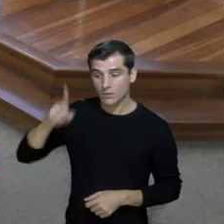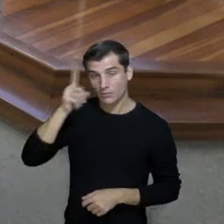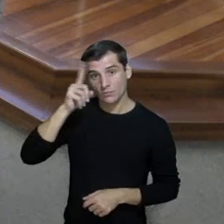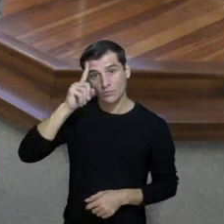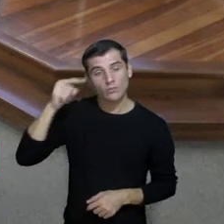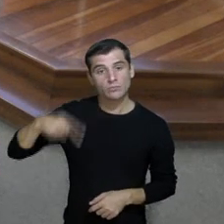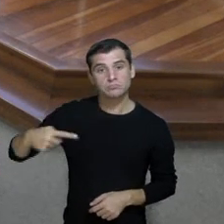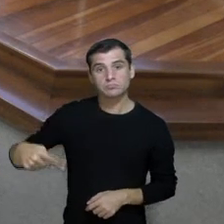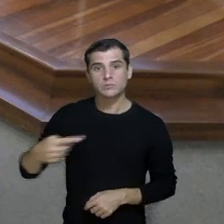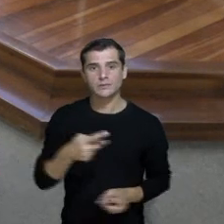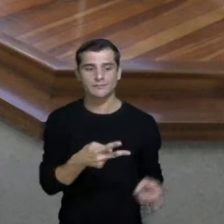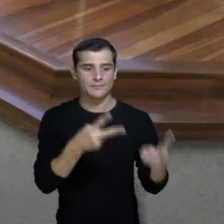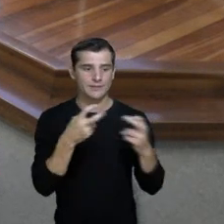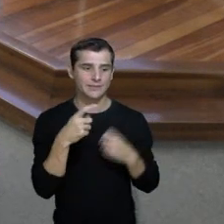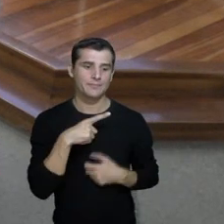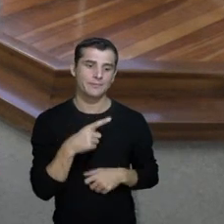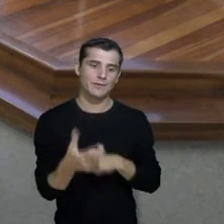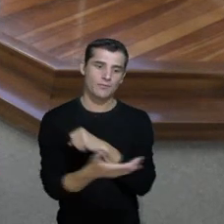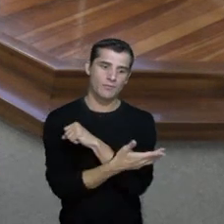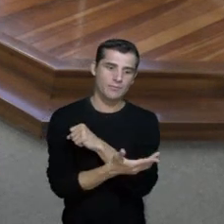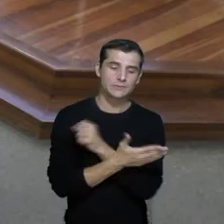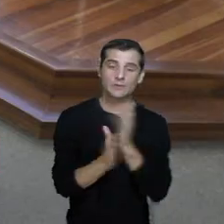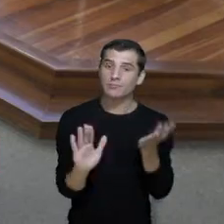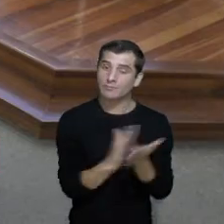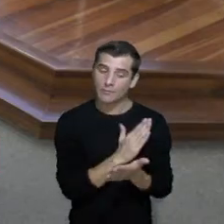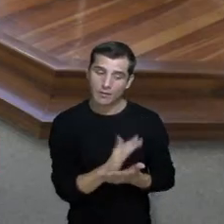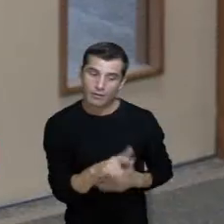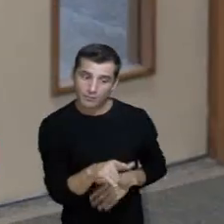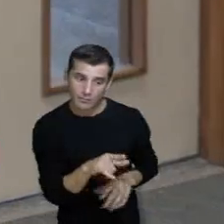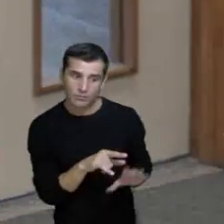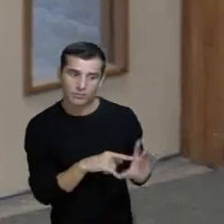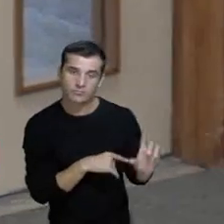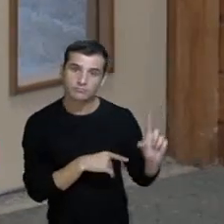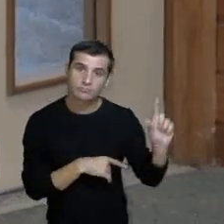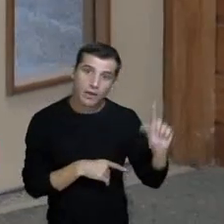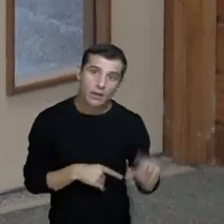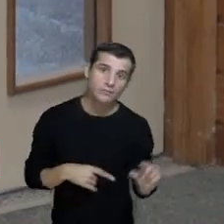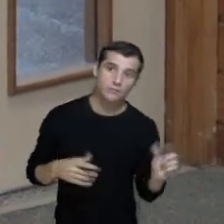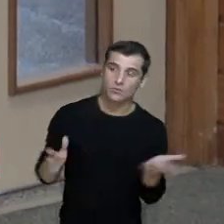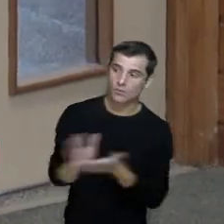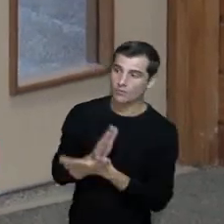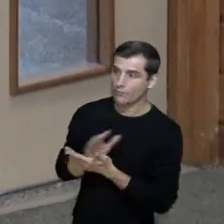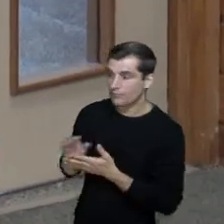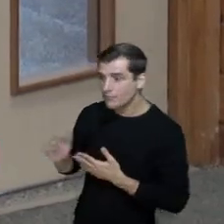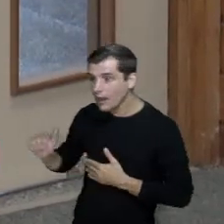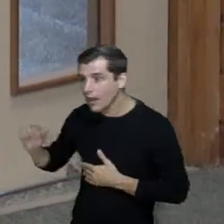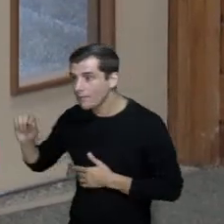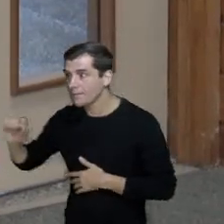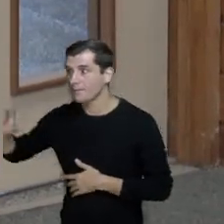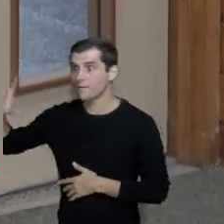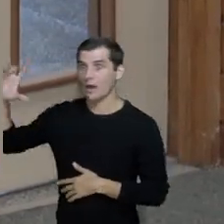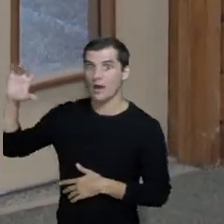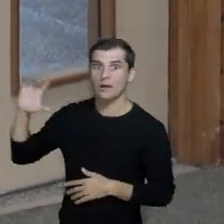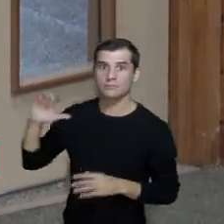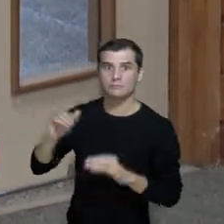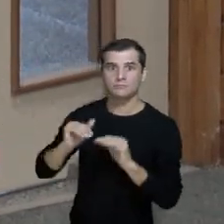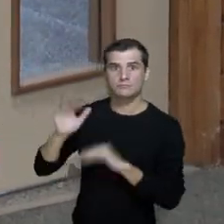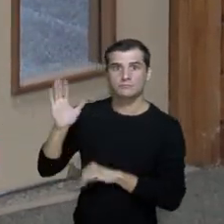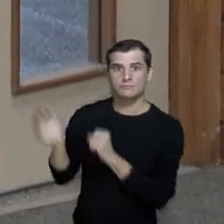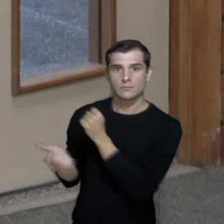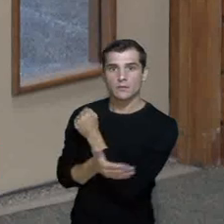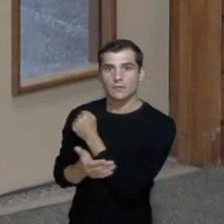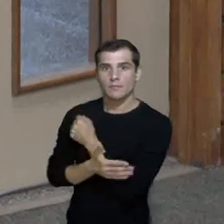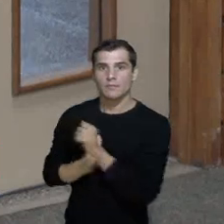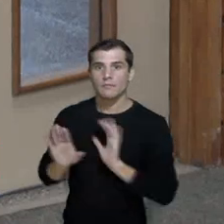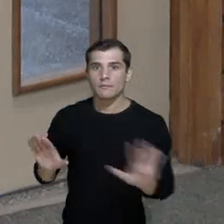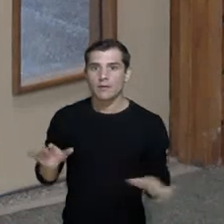com coisas menores ou maiores mas com uma certa e somamos seduzidos às vezes não mas calma aí por que que eu vou pagar